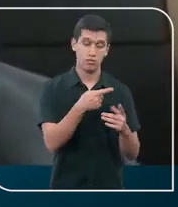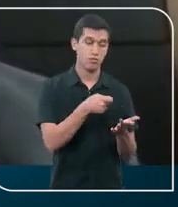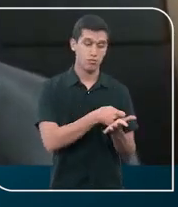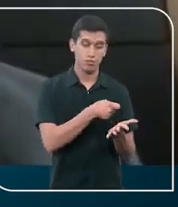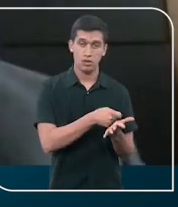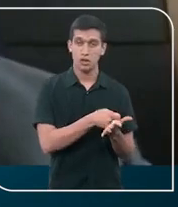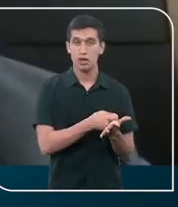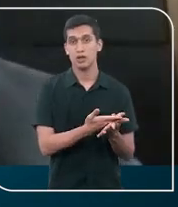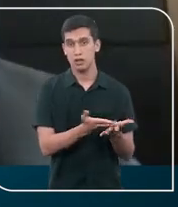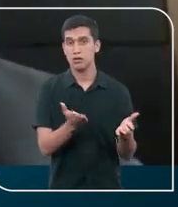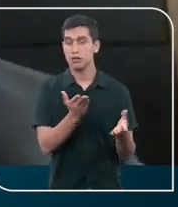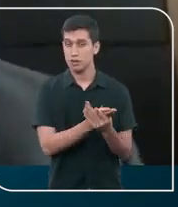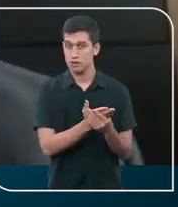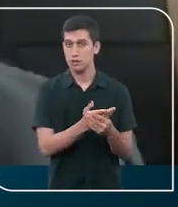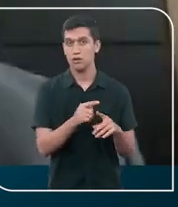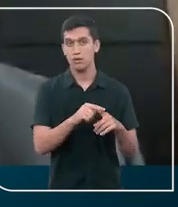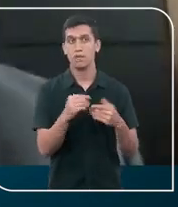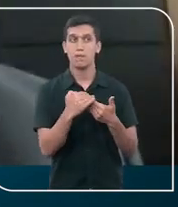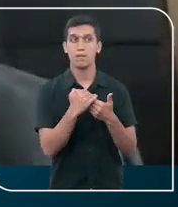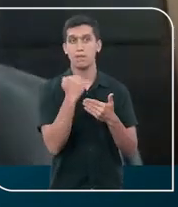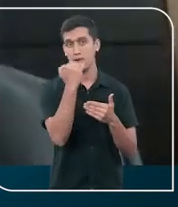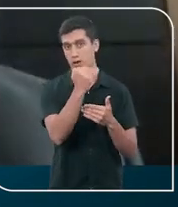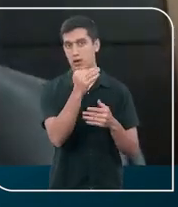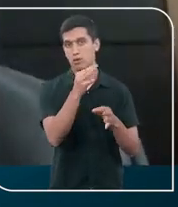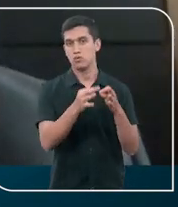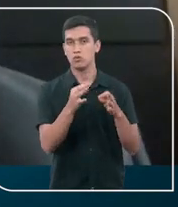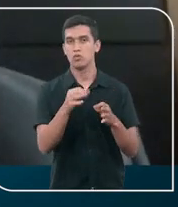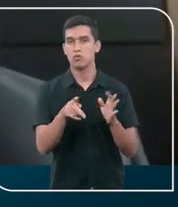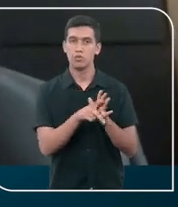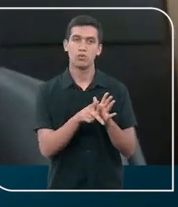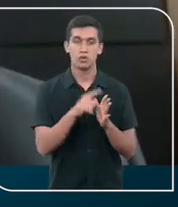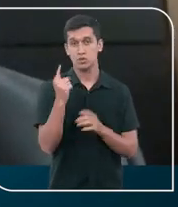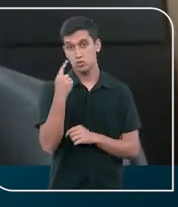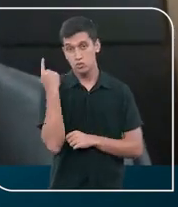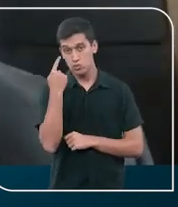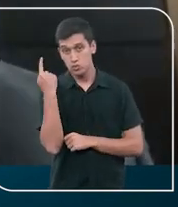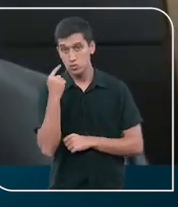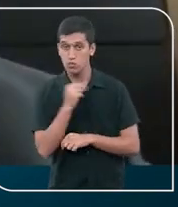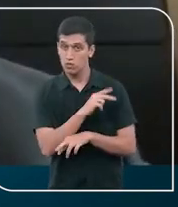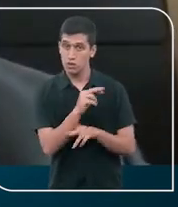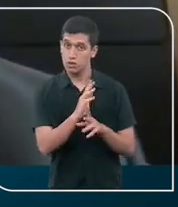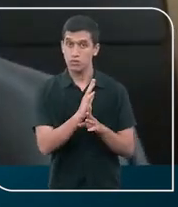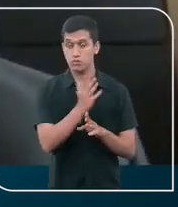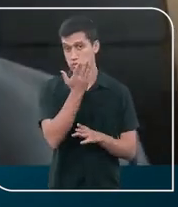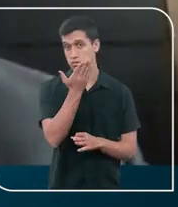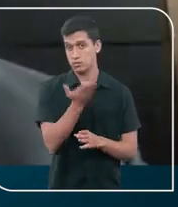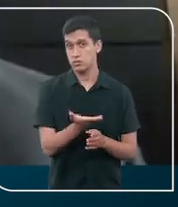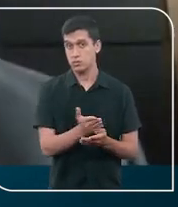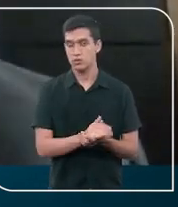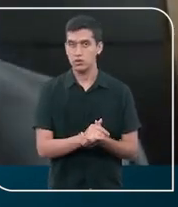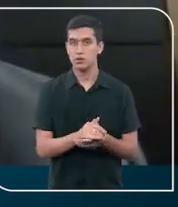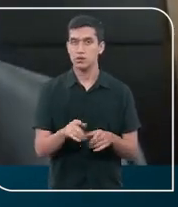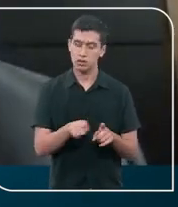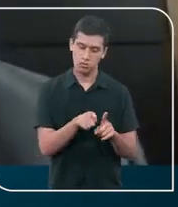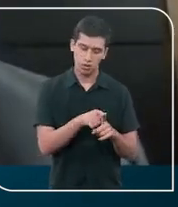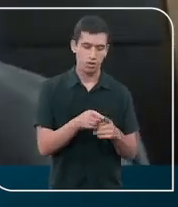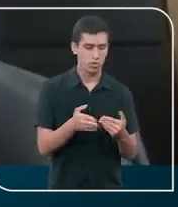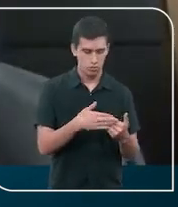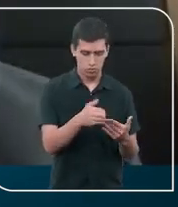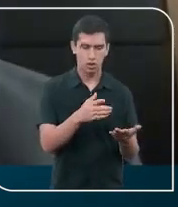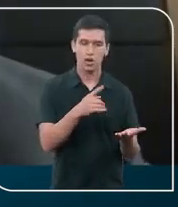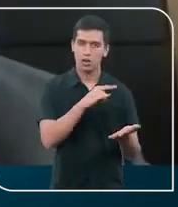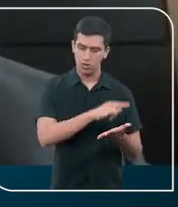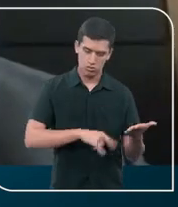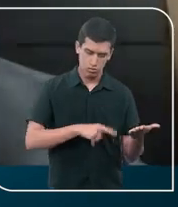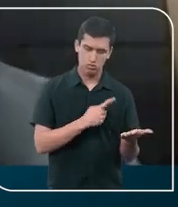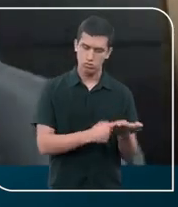uma cobrança extrajudicial por advogado, costuma surtir efeitos, celebrar acordo, enfim,